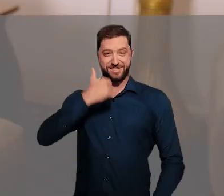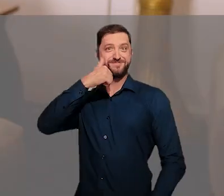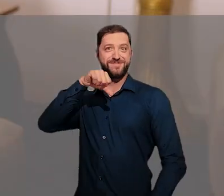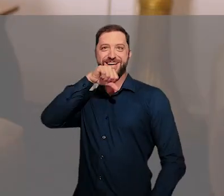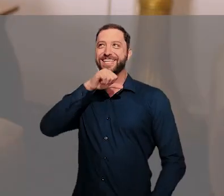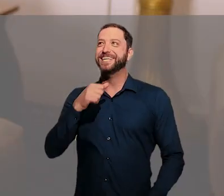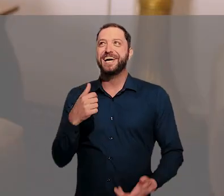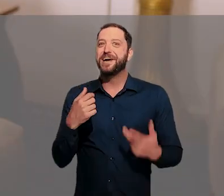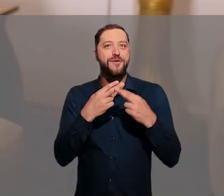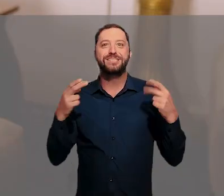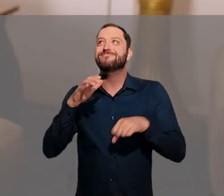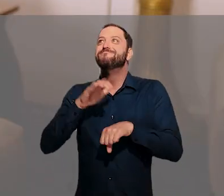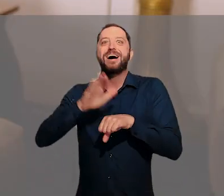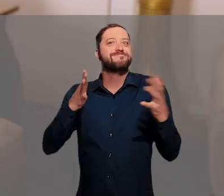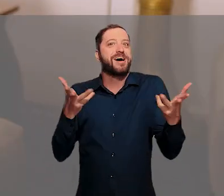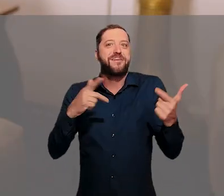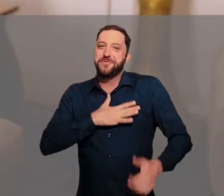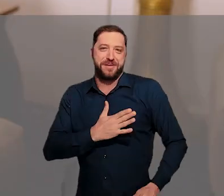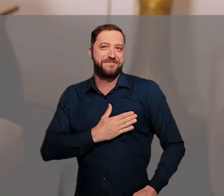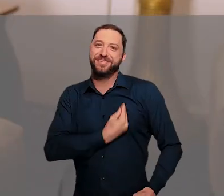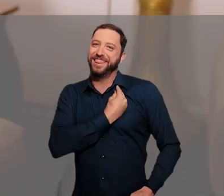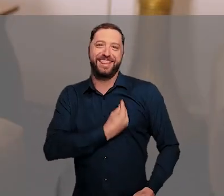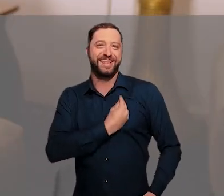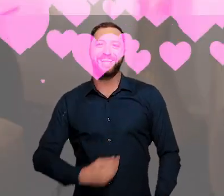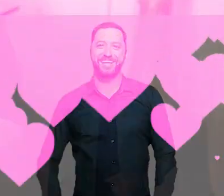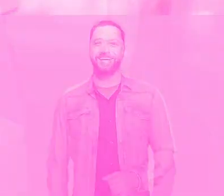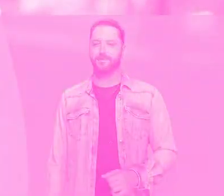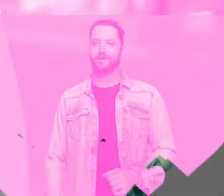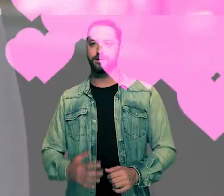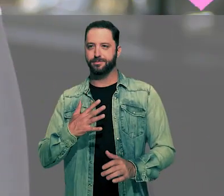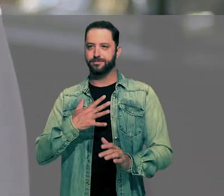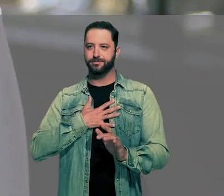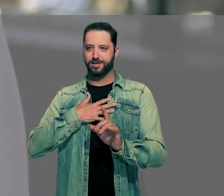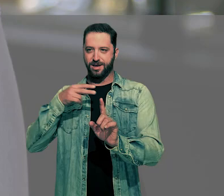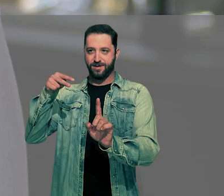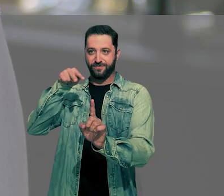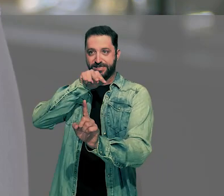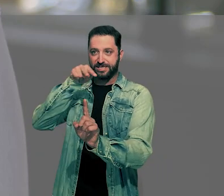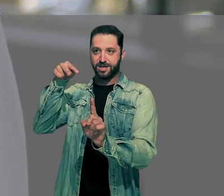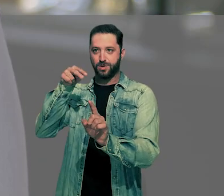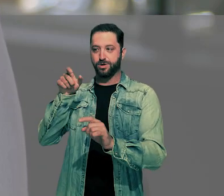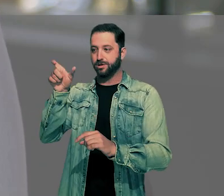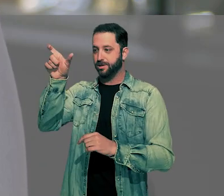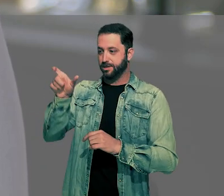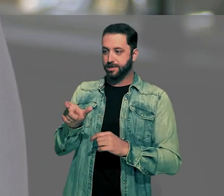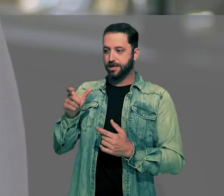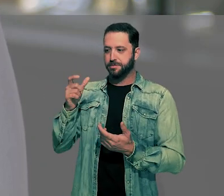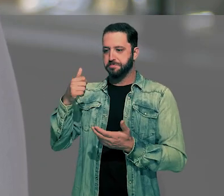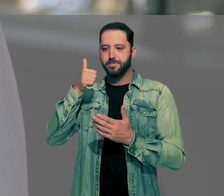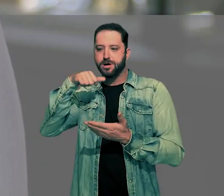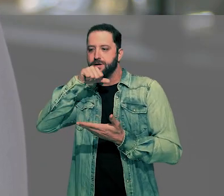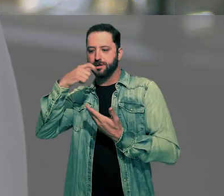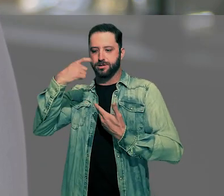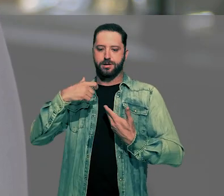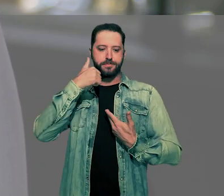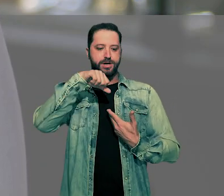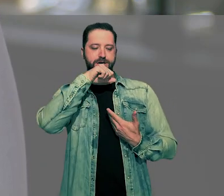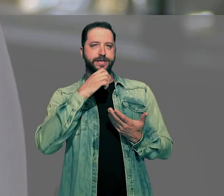Ser mãe é a coisa mais incrível que já aconteceu na minha vida. Na minha visão, ser mãe...